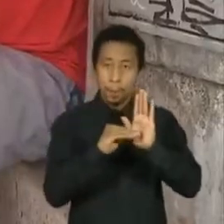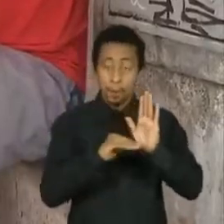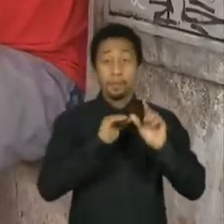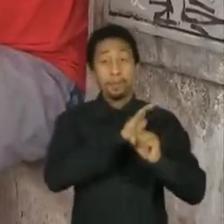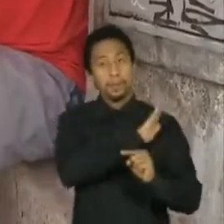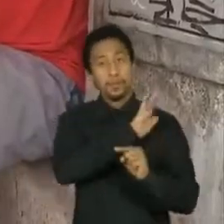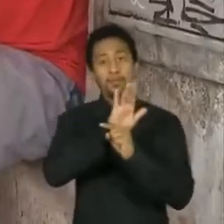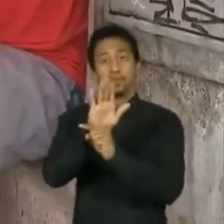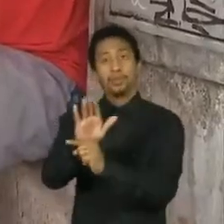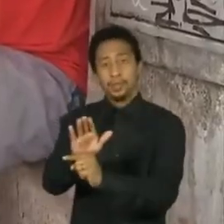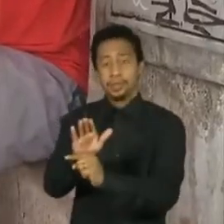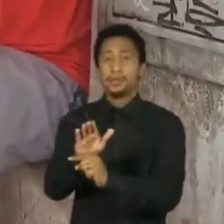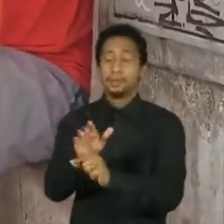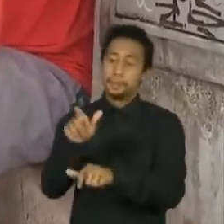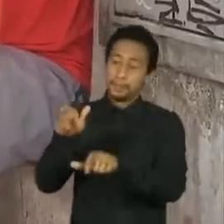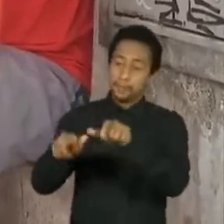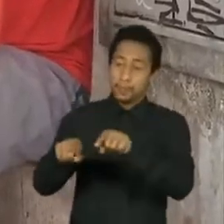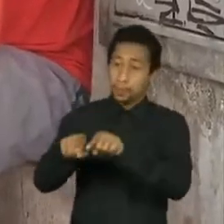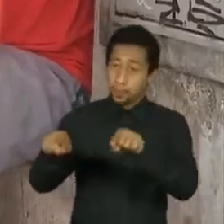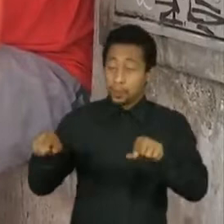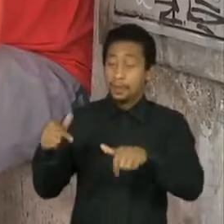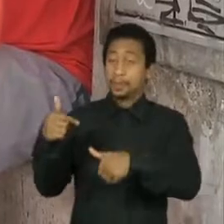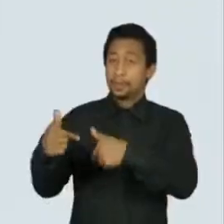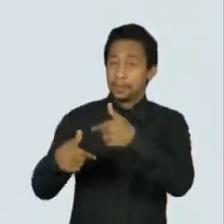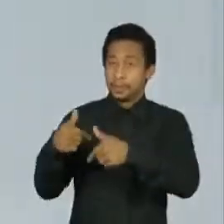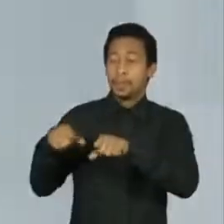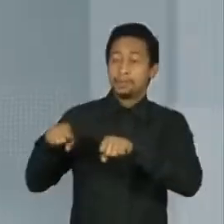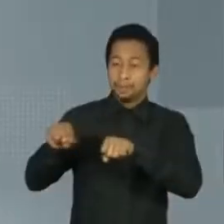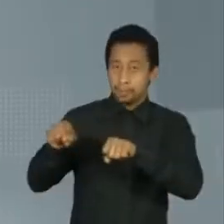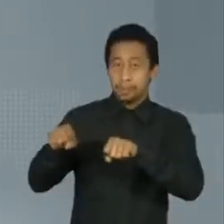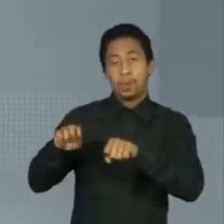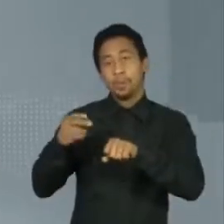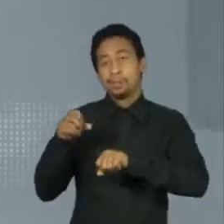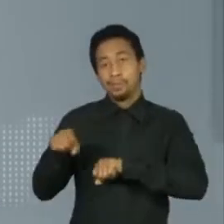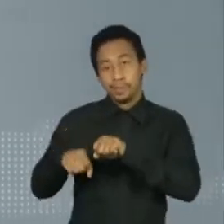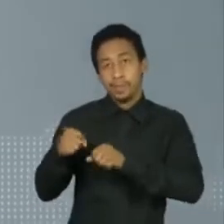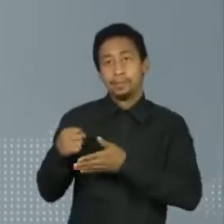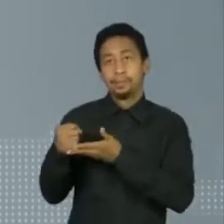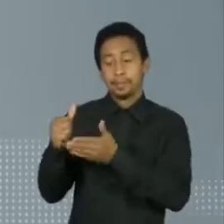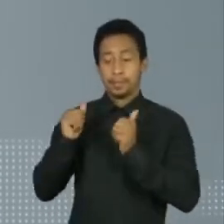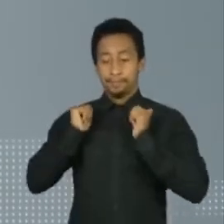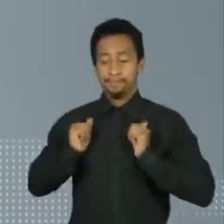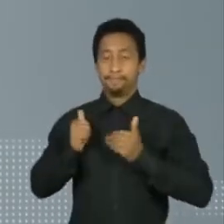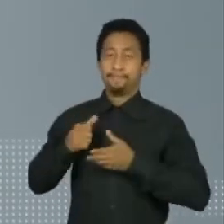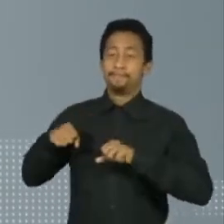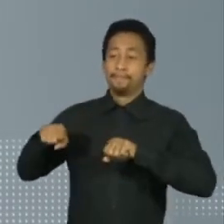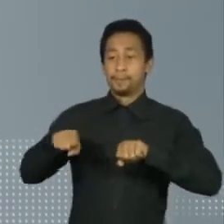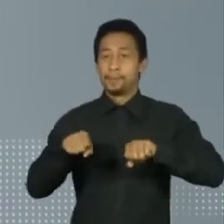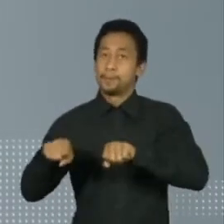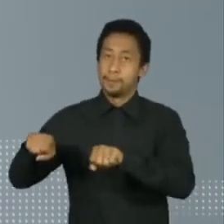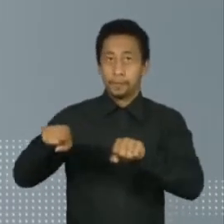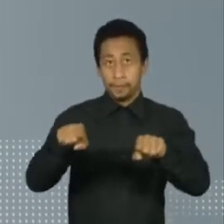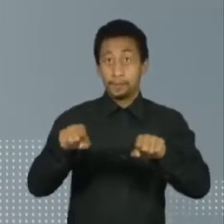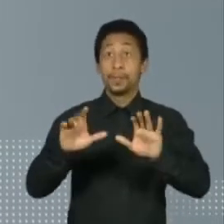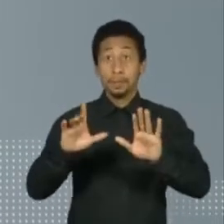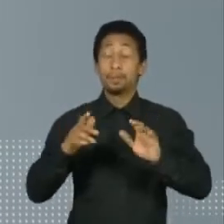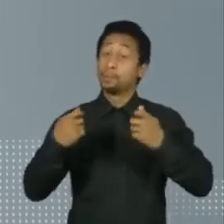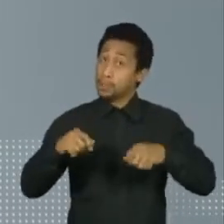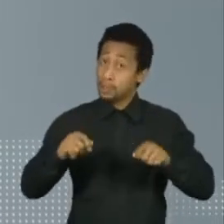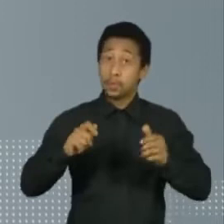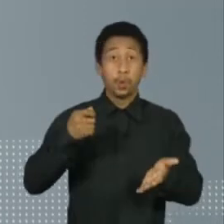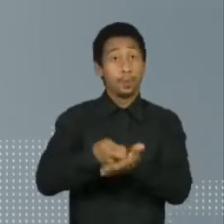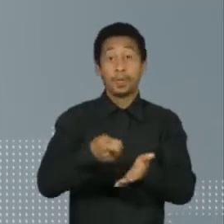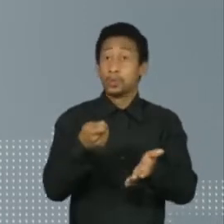garantir uma proteção mínima aos entregadores em relação à pandemia o texto do definir por exemplo que o aplicativo tem um seguro saúde